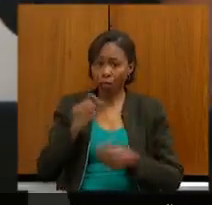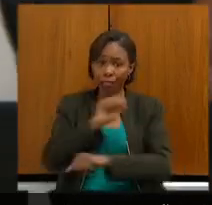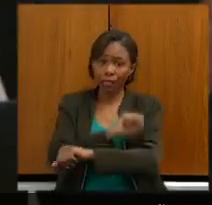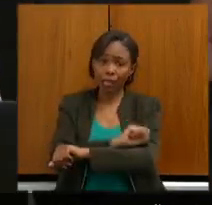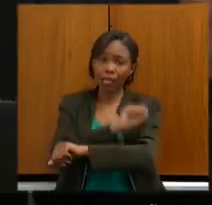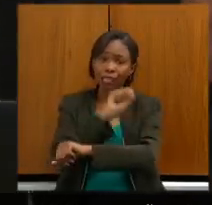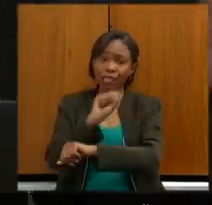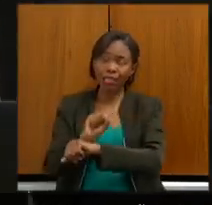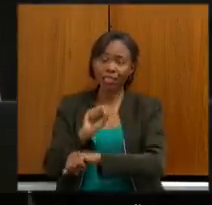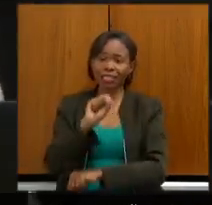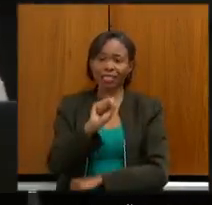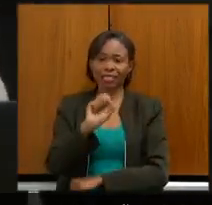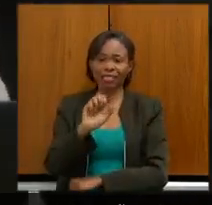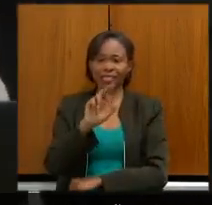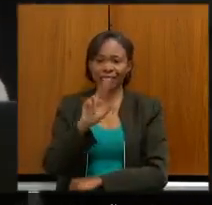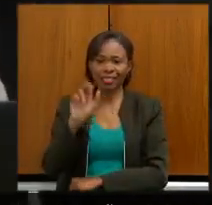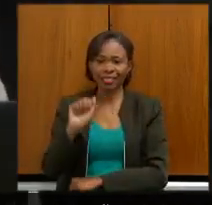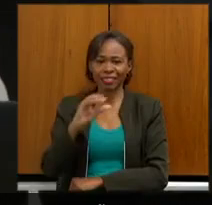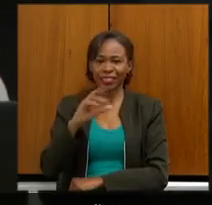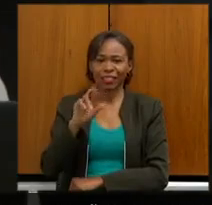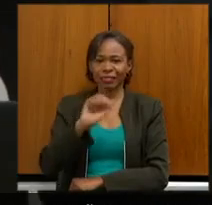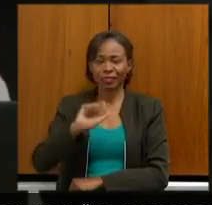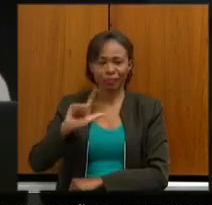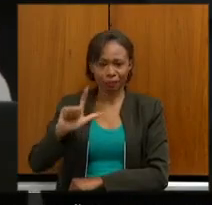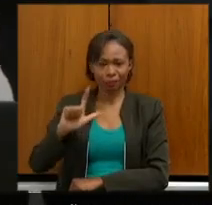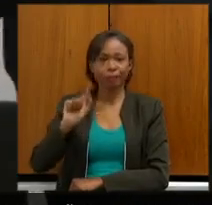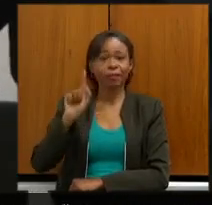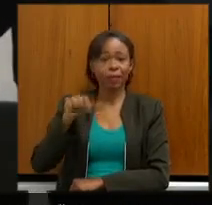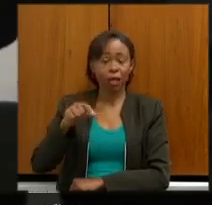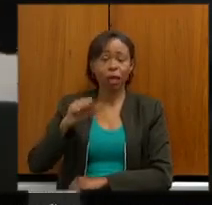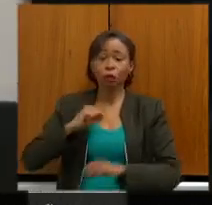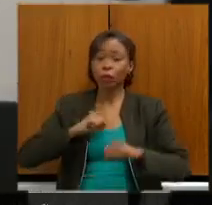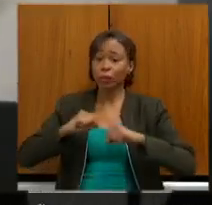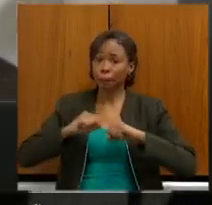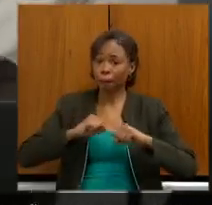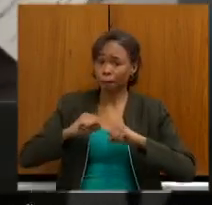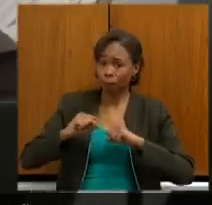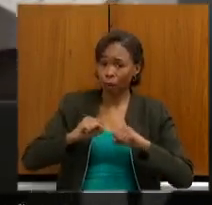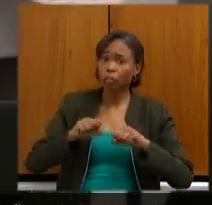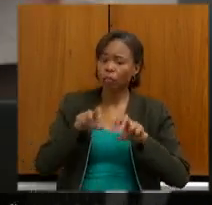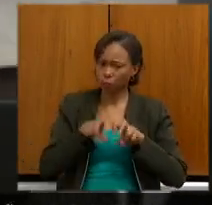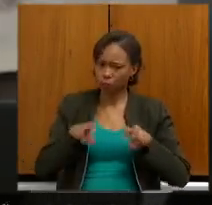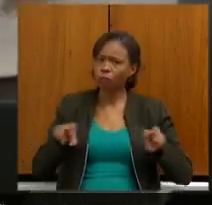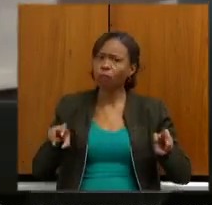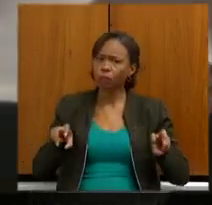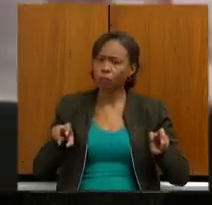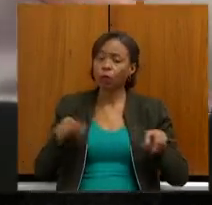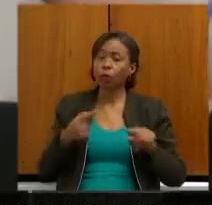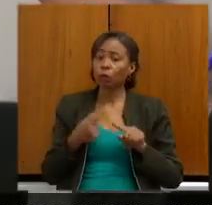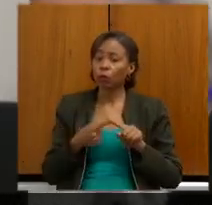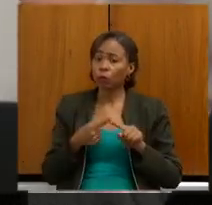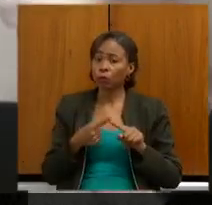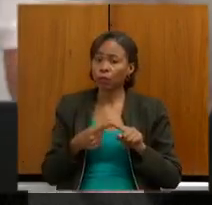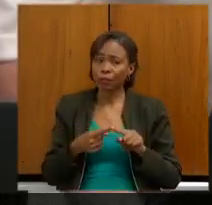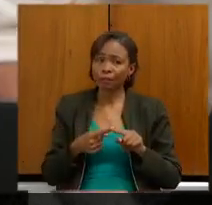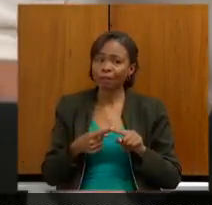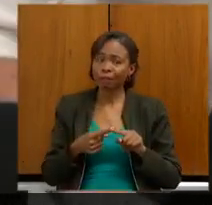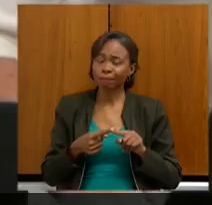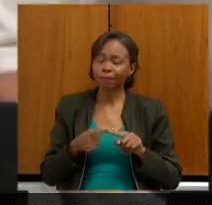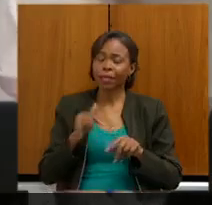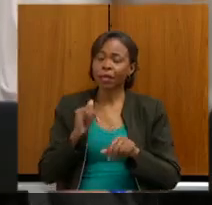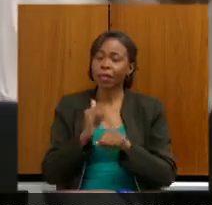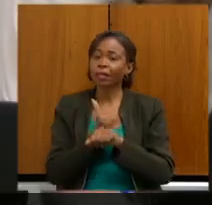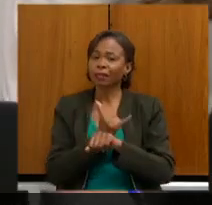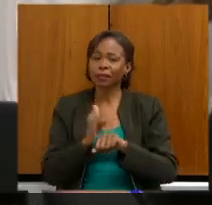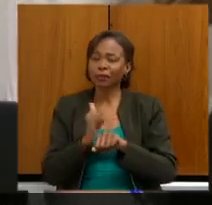Curral é indiscutível que é um debate que passará o diálogo porque é um instrumento também construído